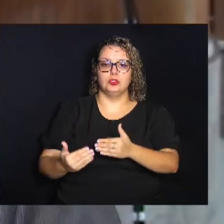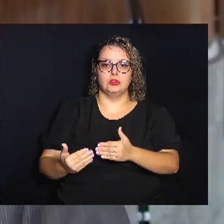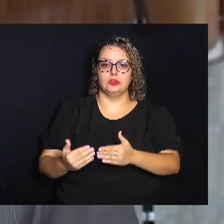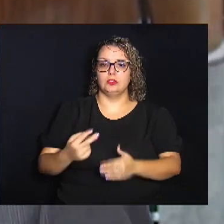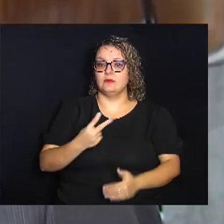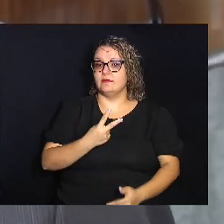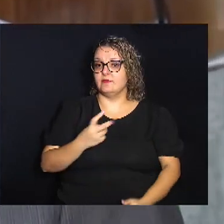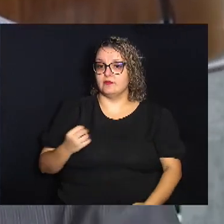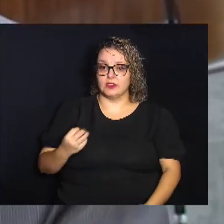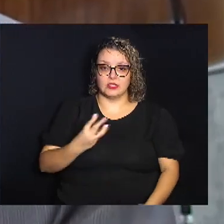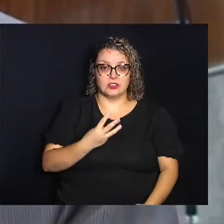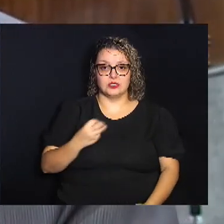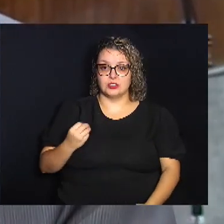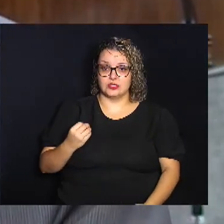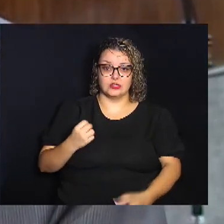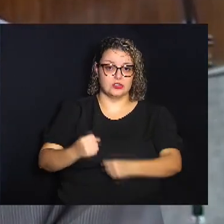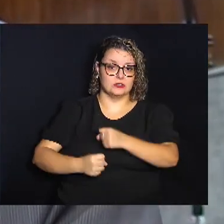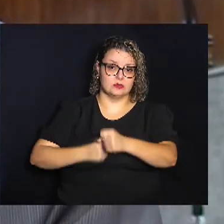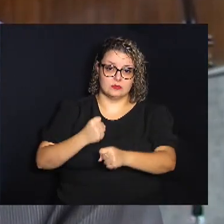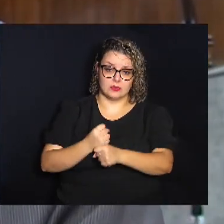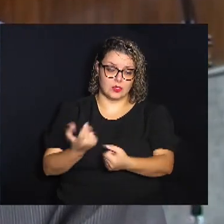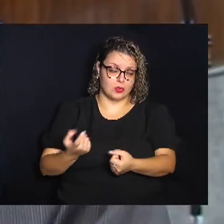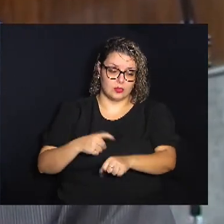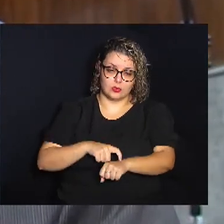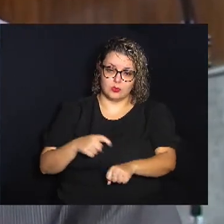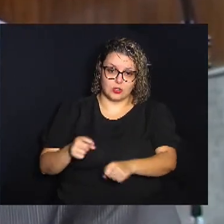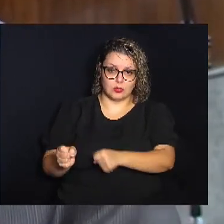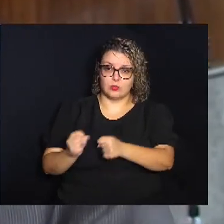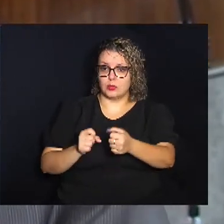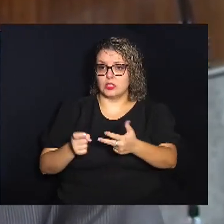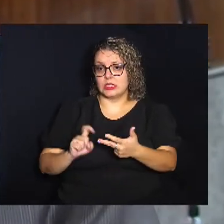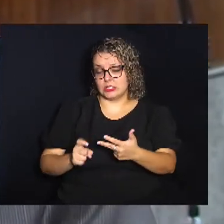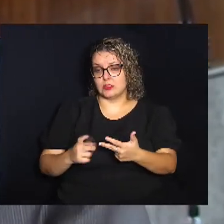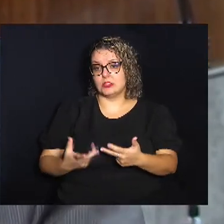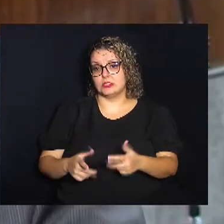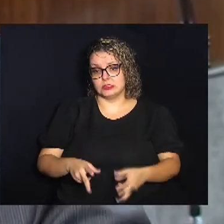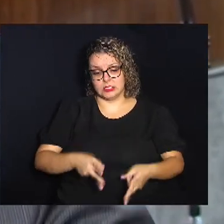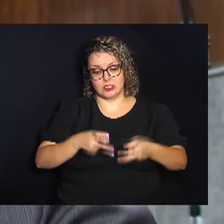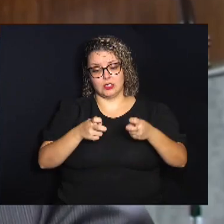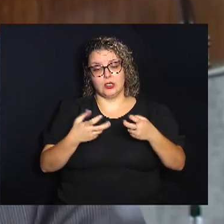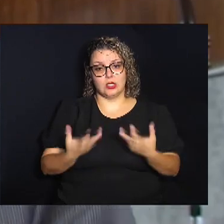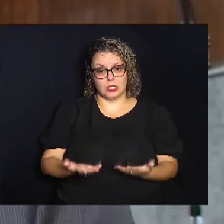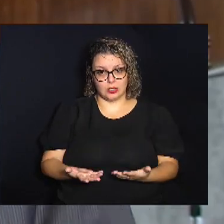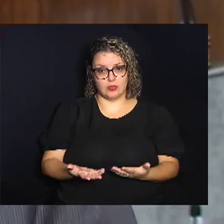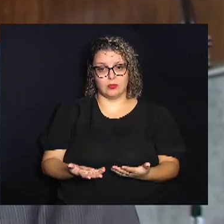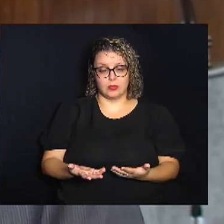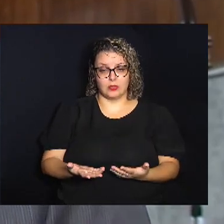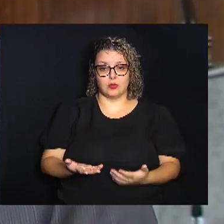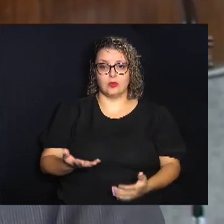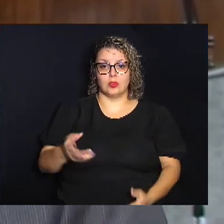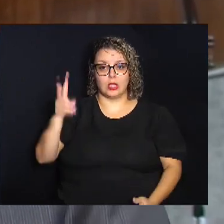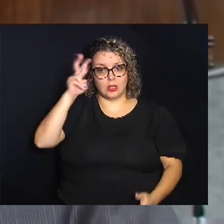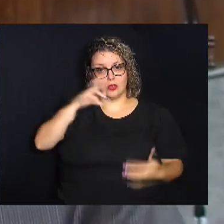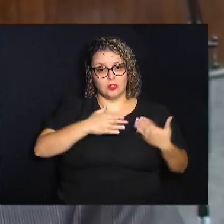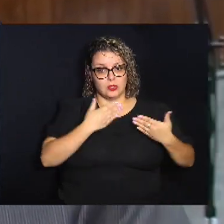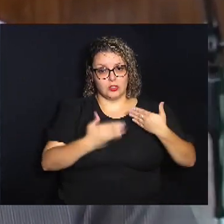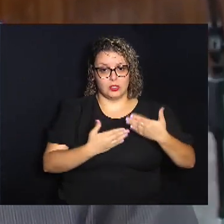30 anos, e chegou no momento do Poder Executivo reconhecendo aquele histórico de